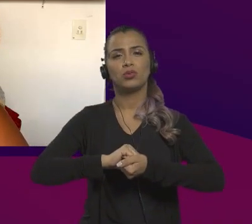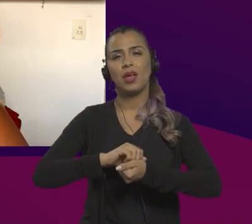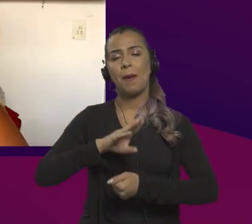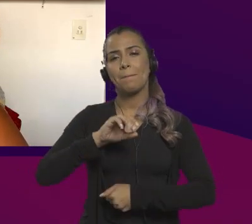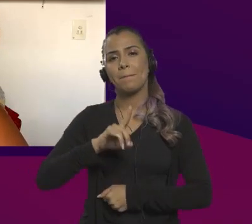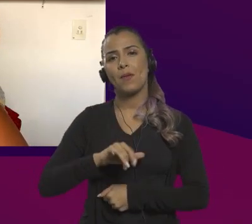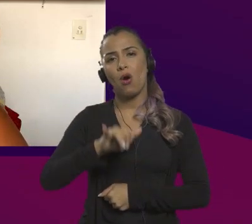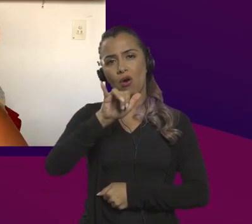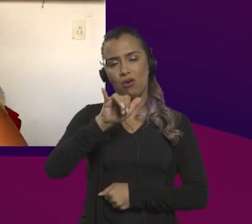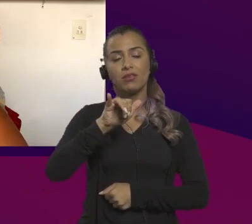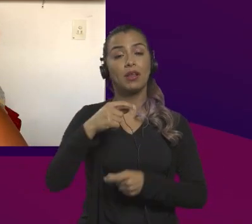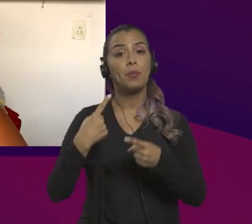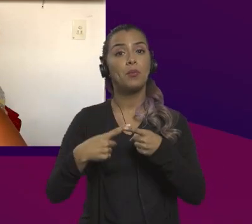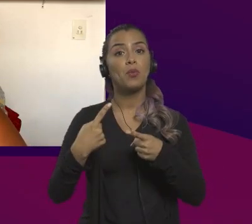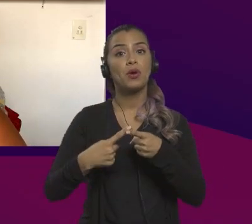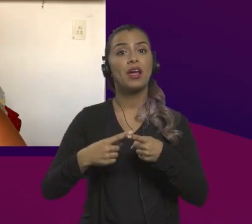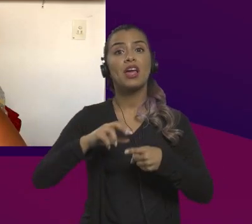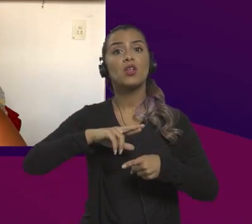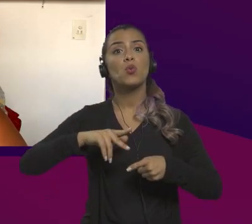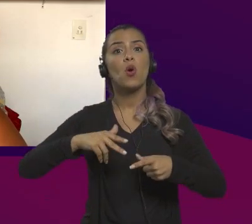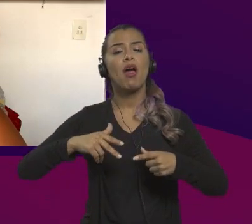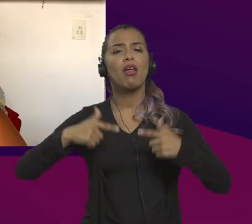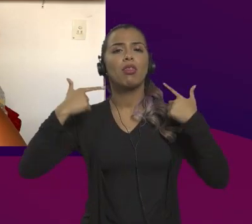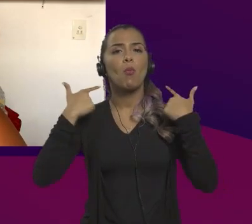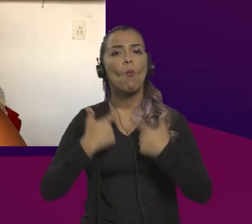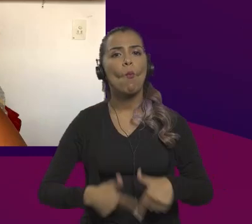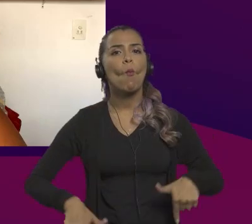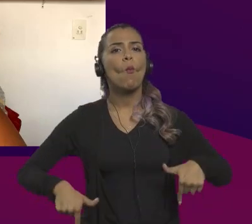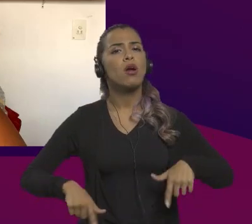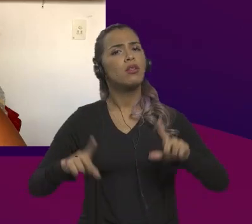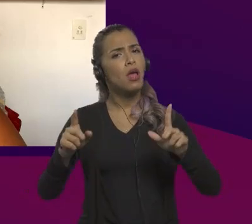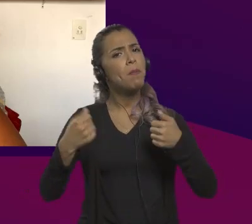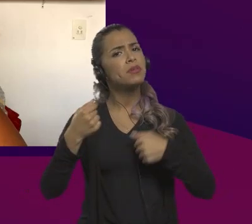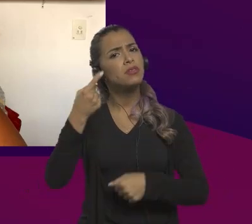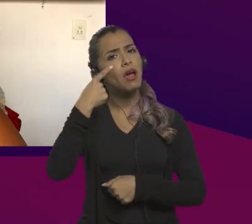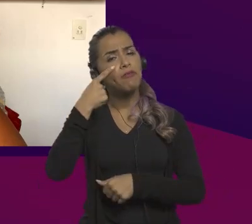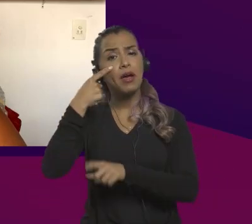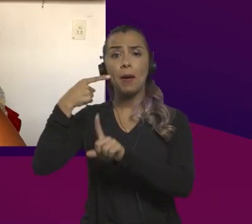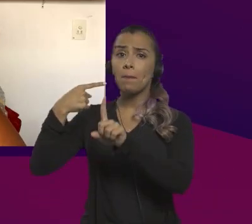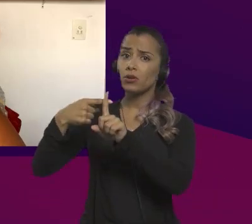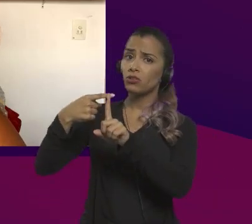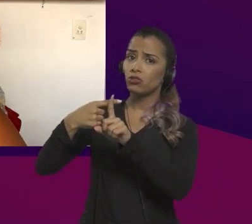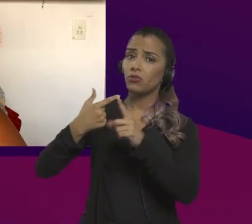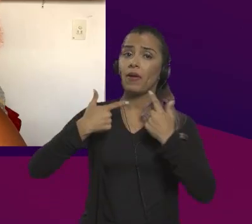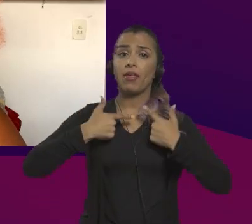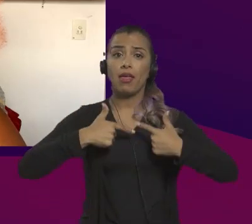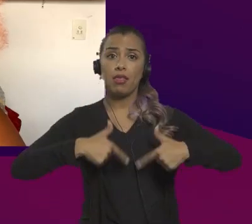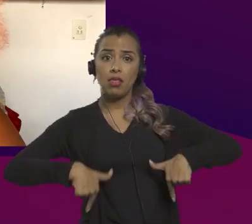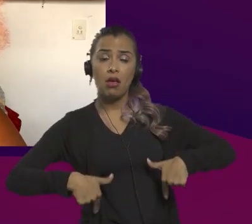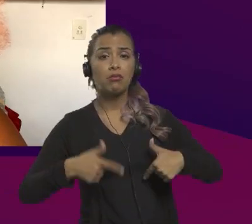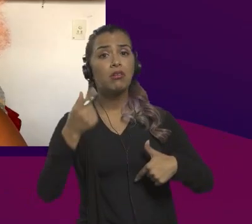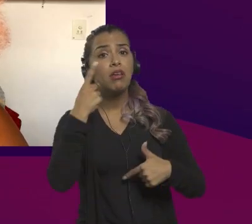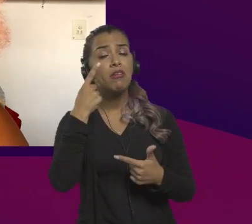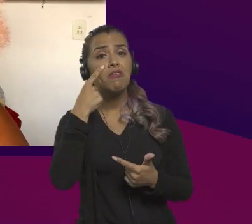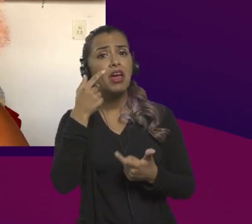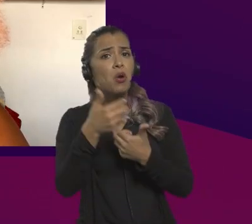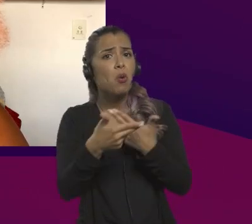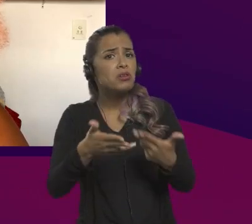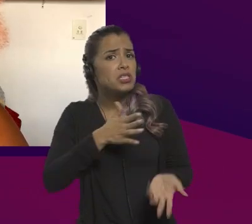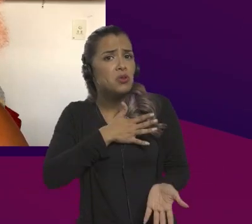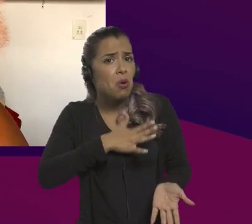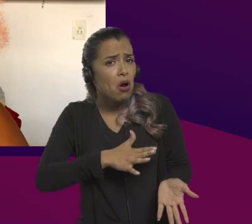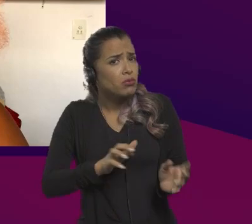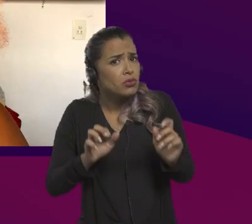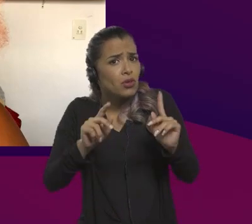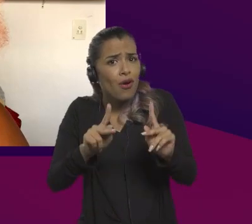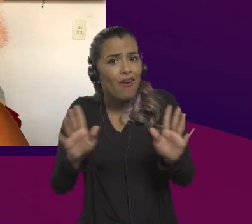positivo, lá, lá, lá. E nem só corpo neutro, lá, lá, lá. A gente tem que ver as coisas positivas e ver as coisas neutras também, e tratar também as coisas que a gente não gosta, e tudo bem.